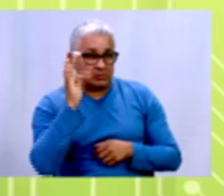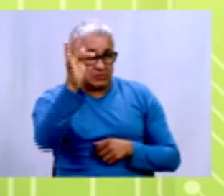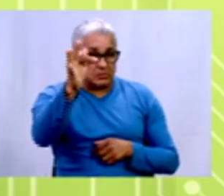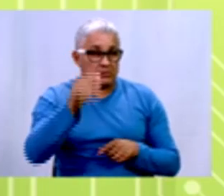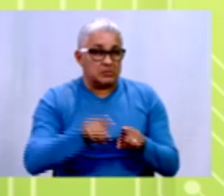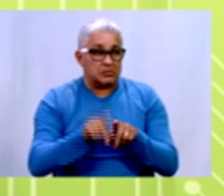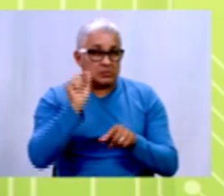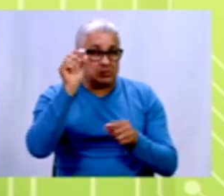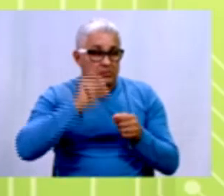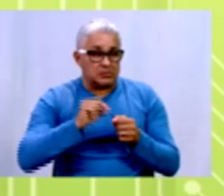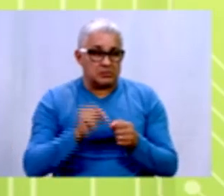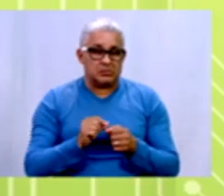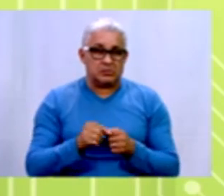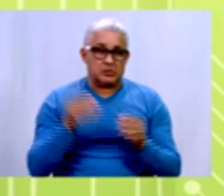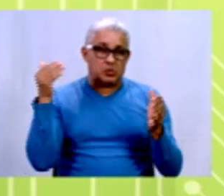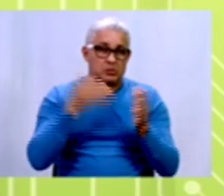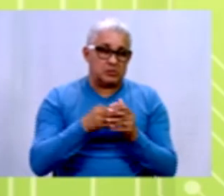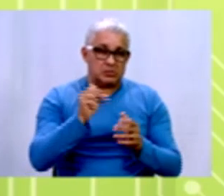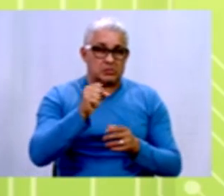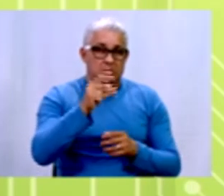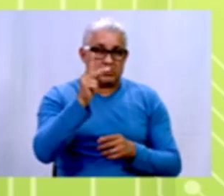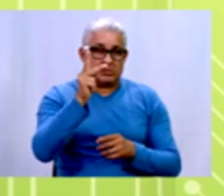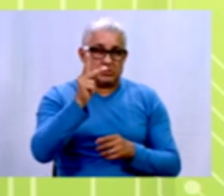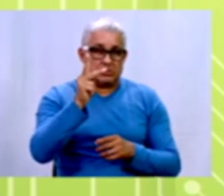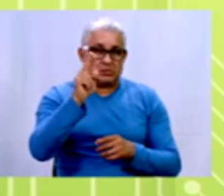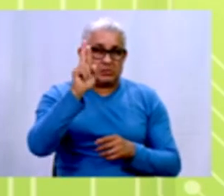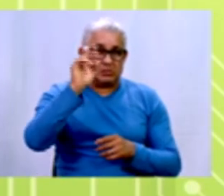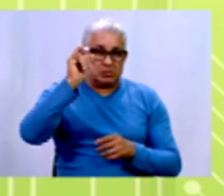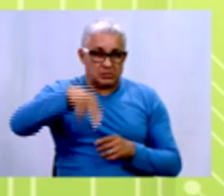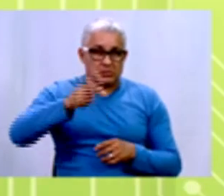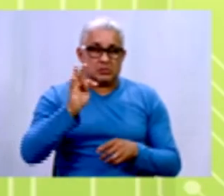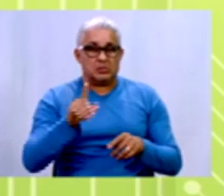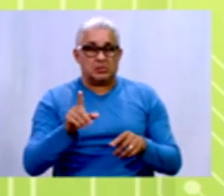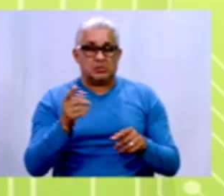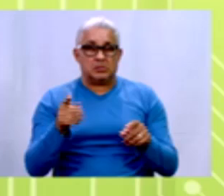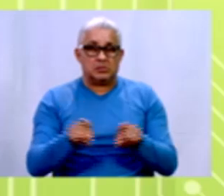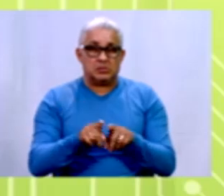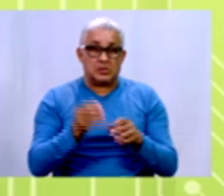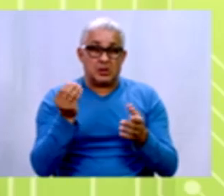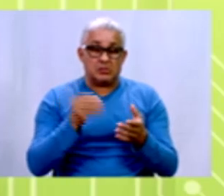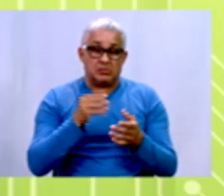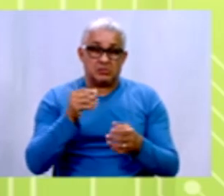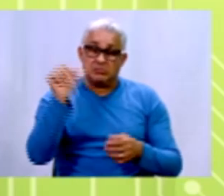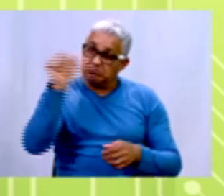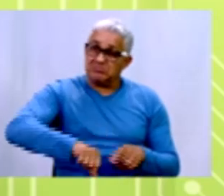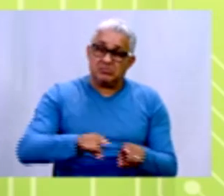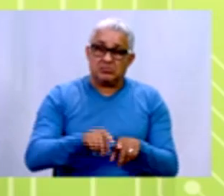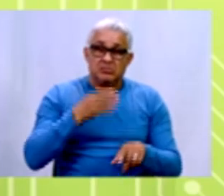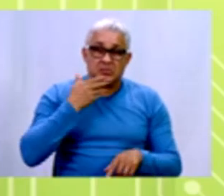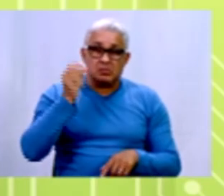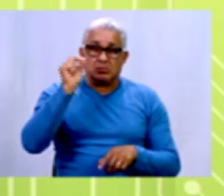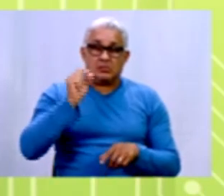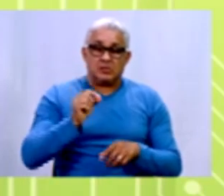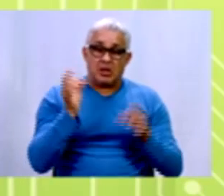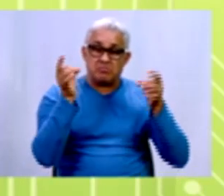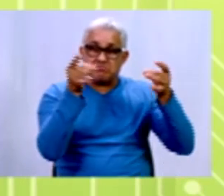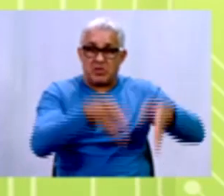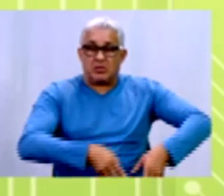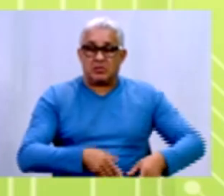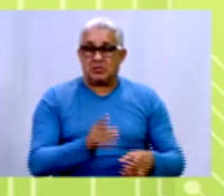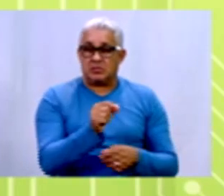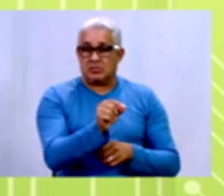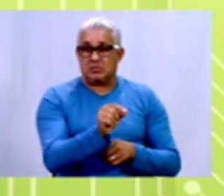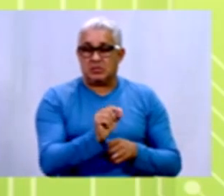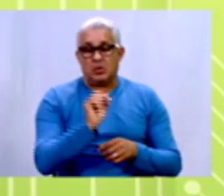feito nesse último sprint ou nesses últimos sprints que não foi uma boa prática e que o melhor é abandonar aquela